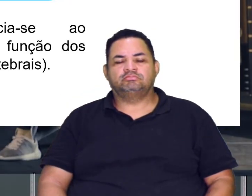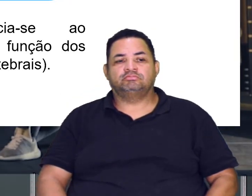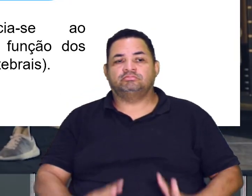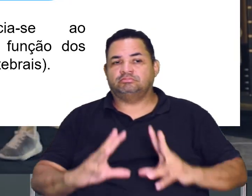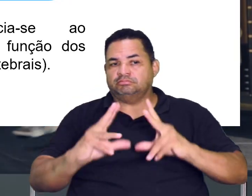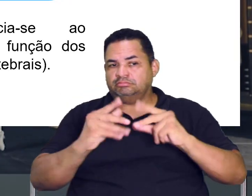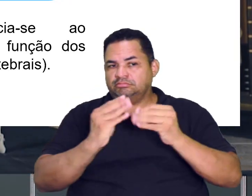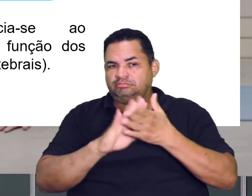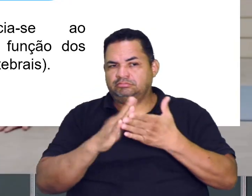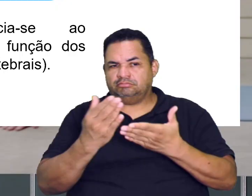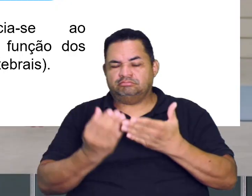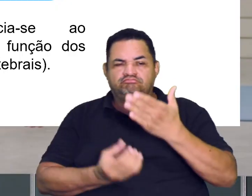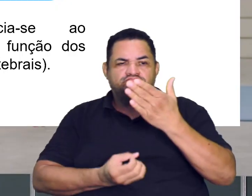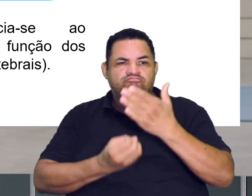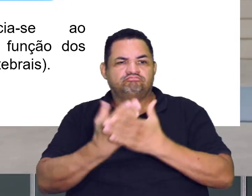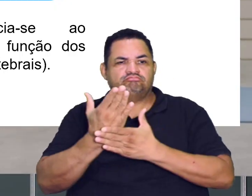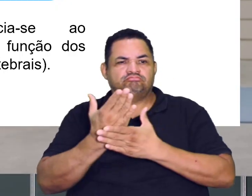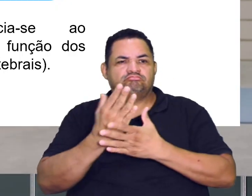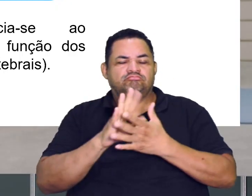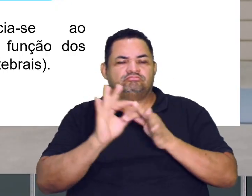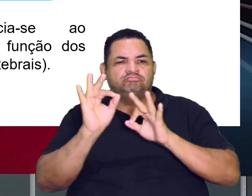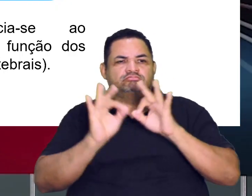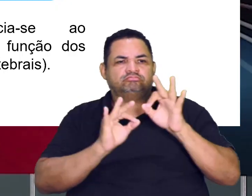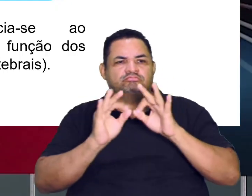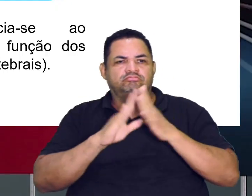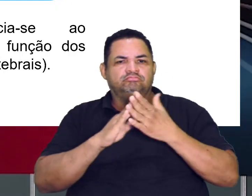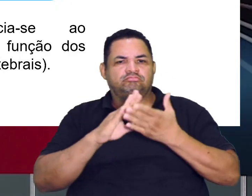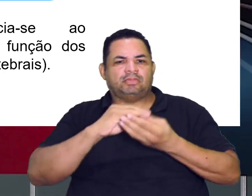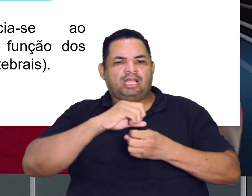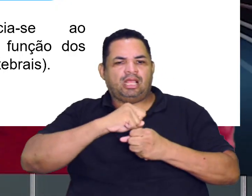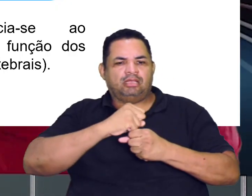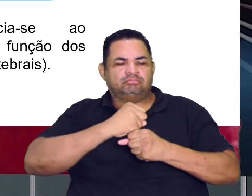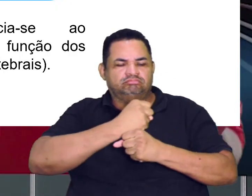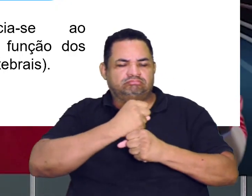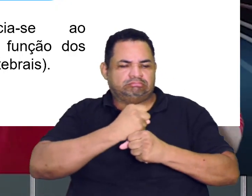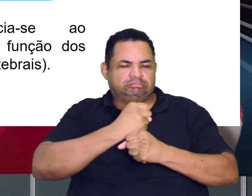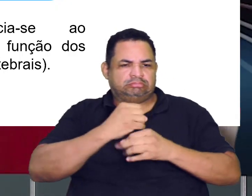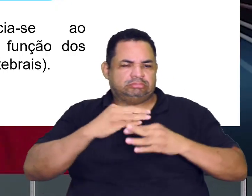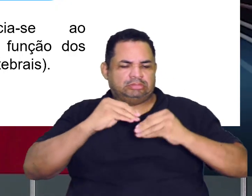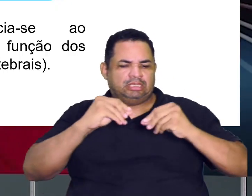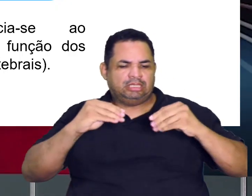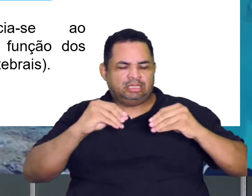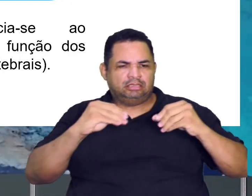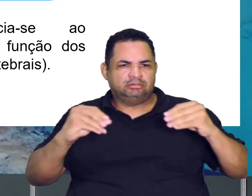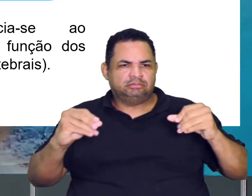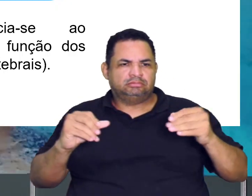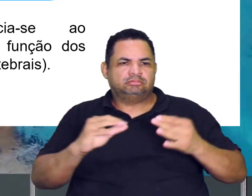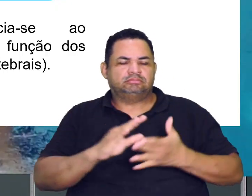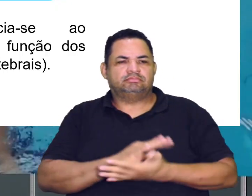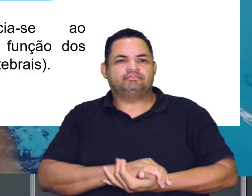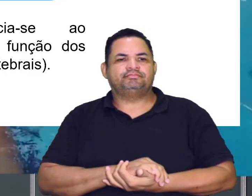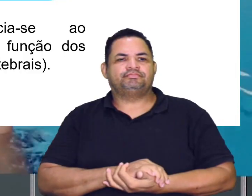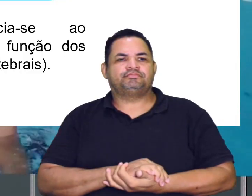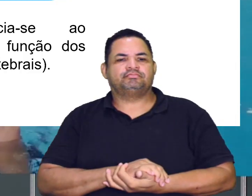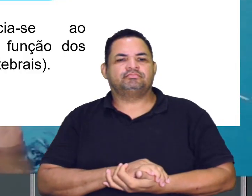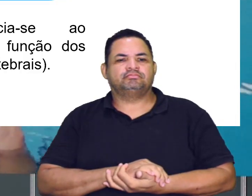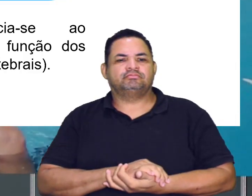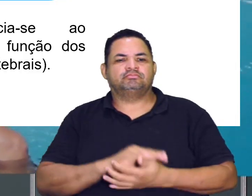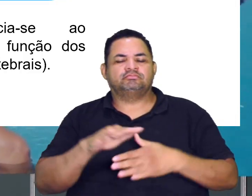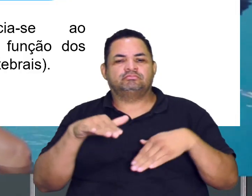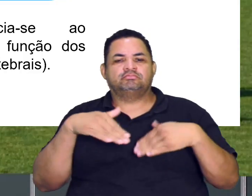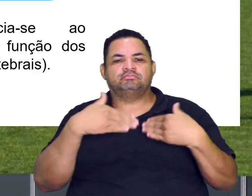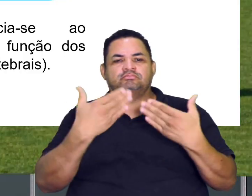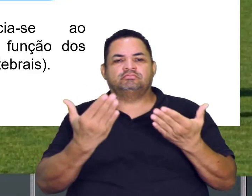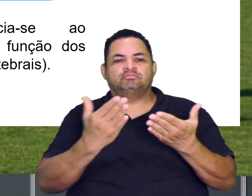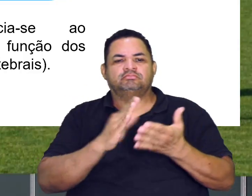perceba que tudo isso gera uma força, um desgaste, né, muito ruim mesmo, bem desnecessário. Quando